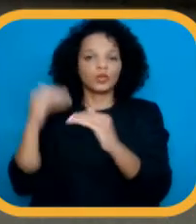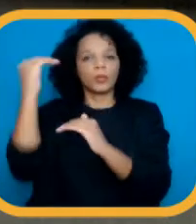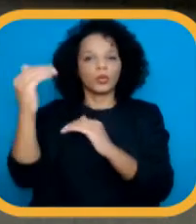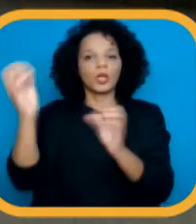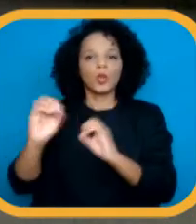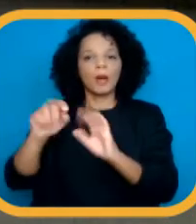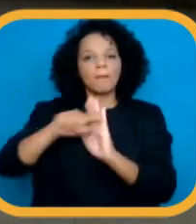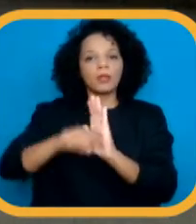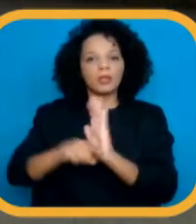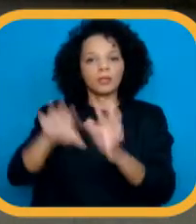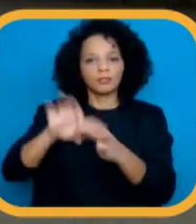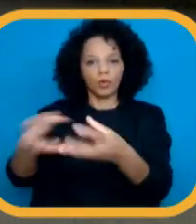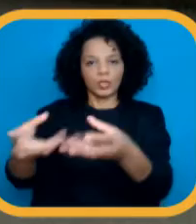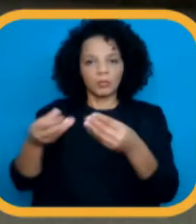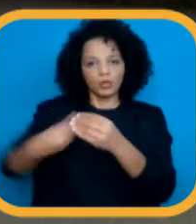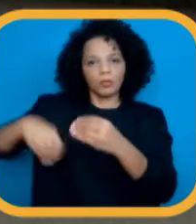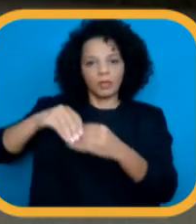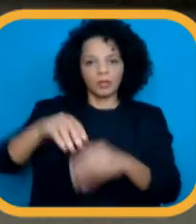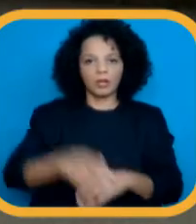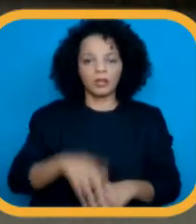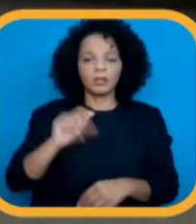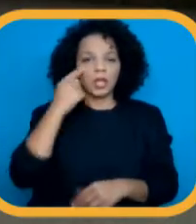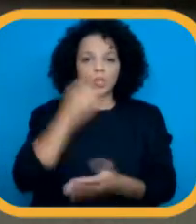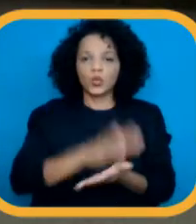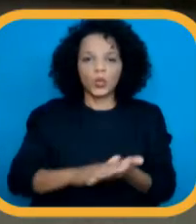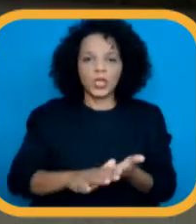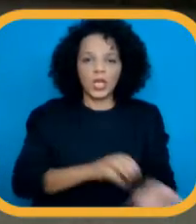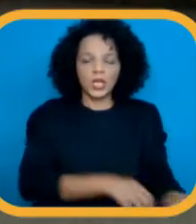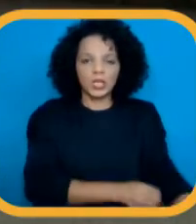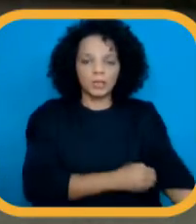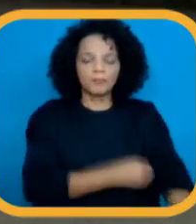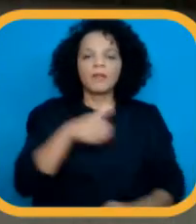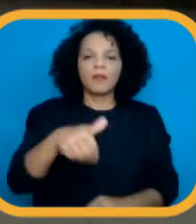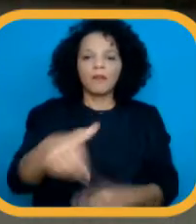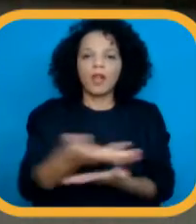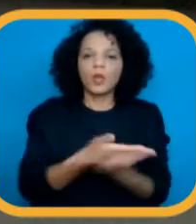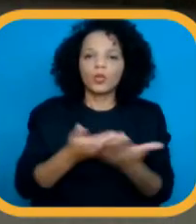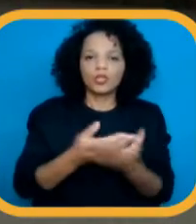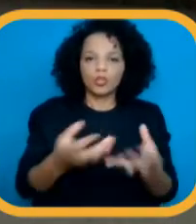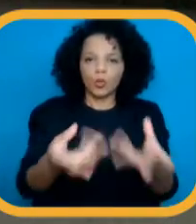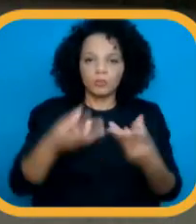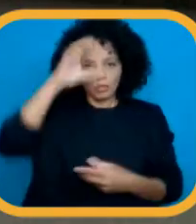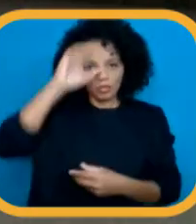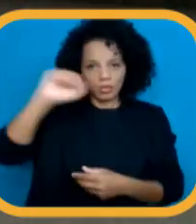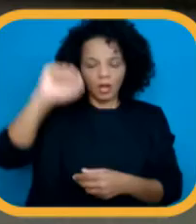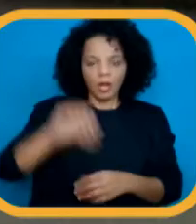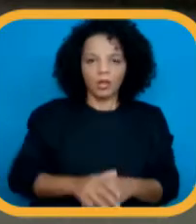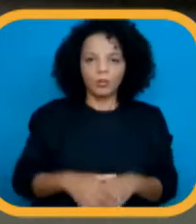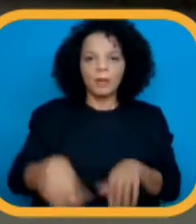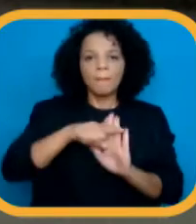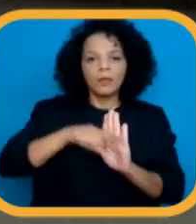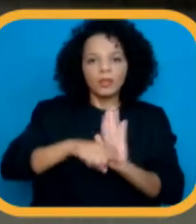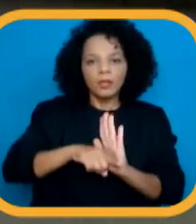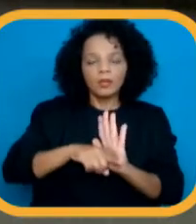de facto, nenhuma medida ao nível do orçamento suplementar e neste momento também se desconhece, estamos perto de entrar nas negociações para o orçamento de Estado, e